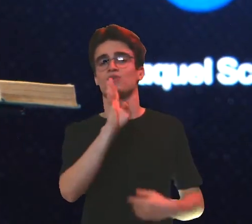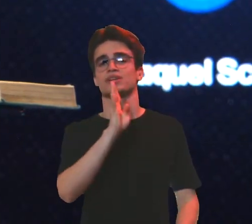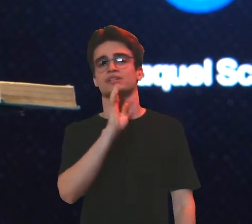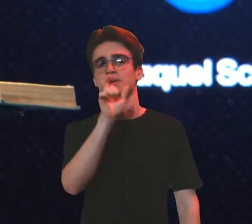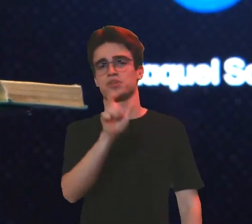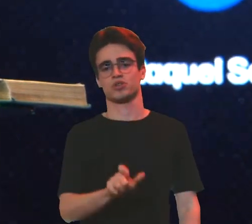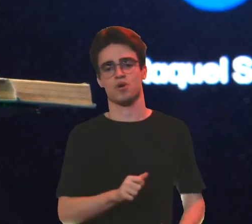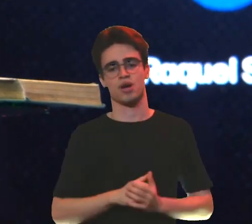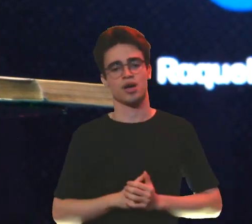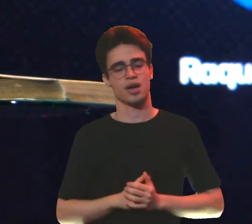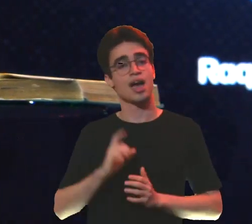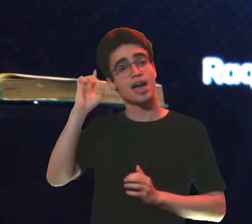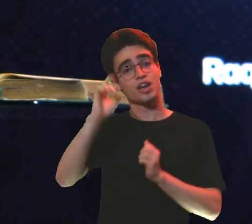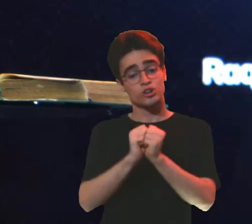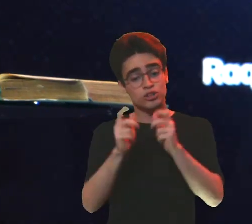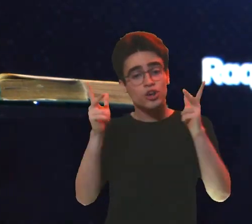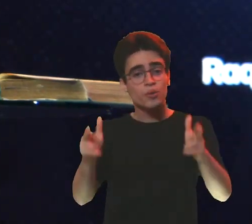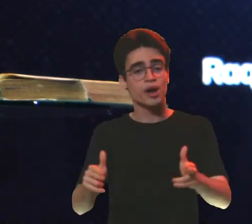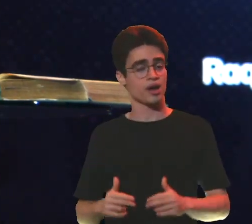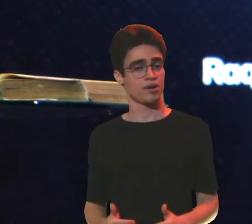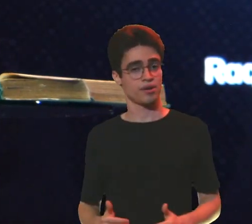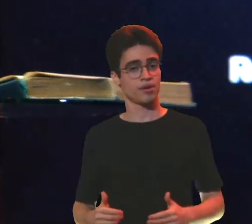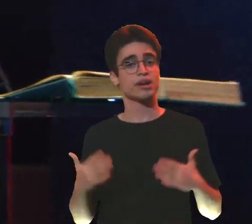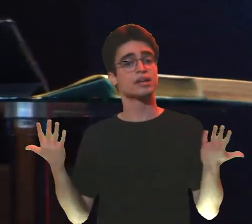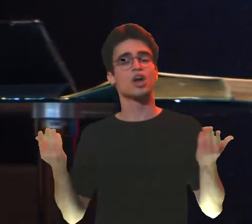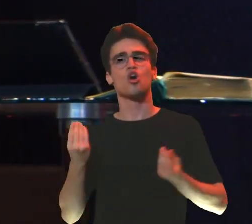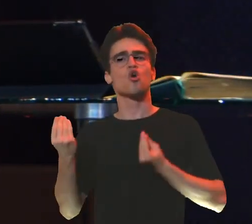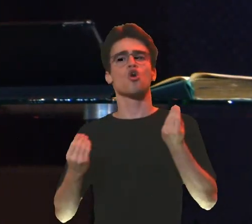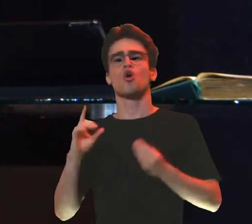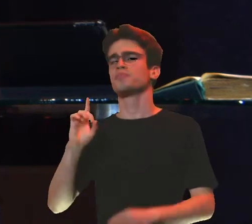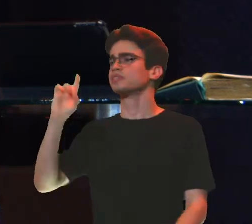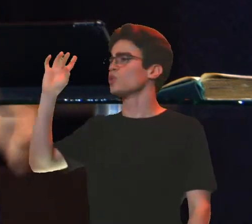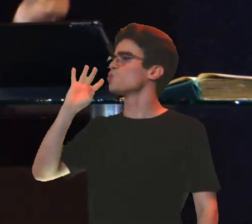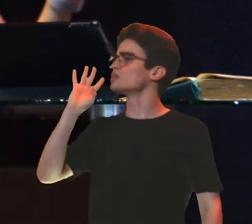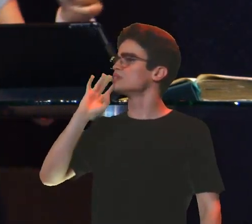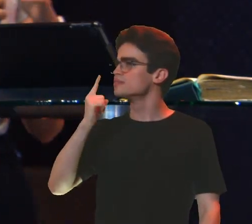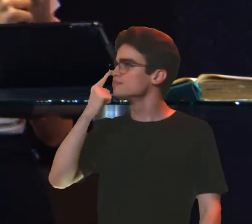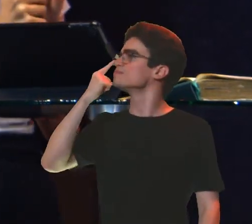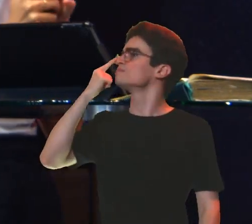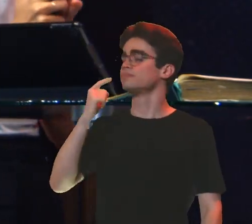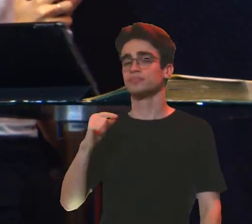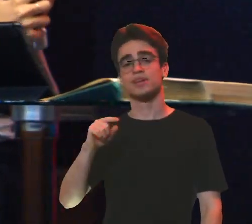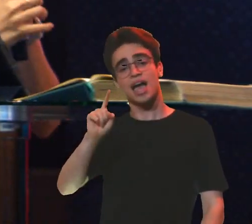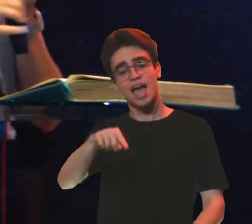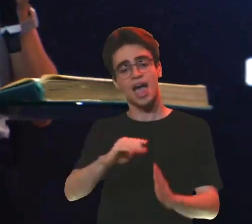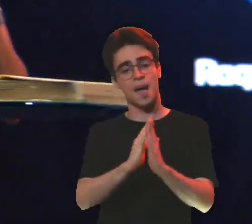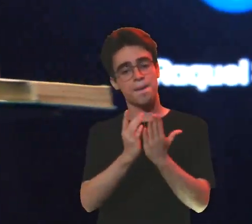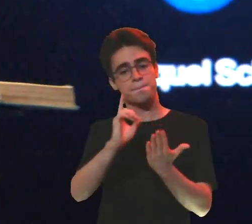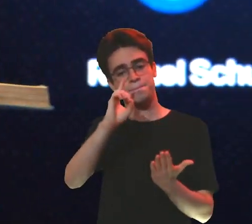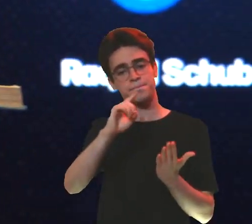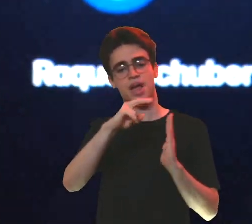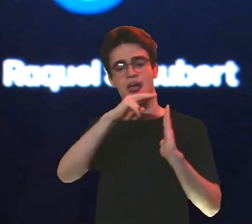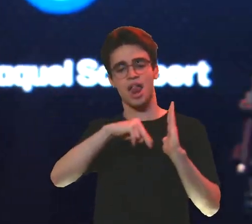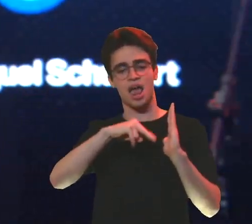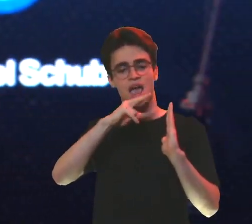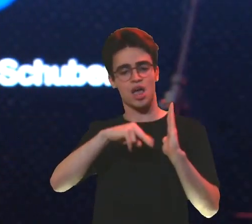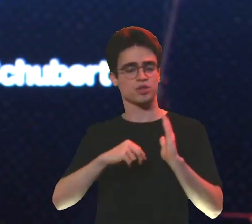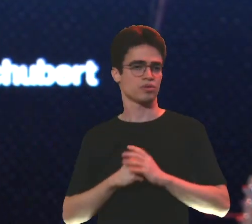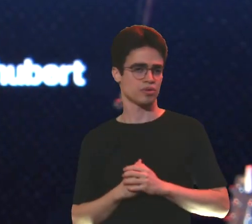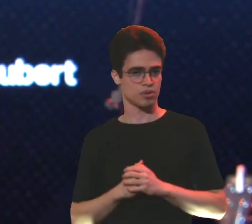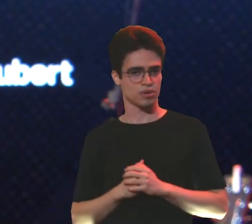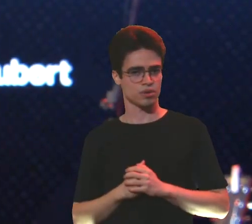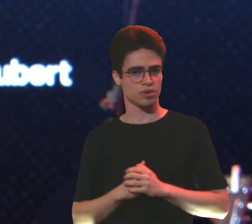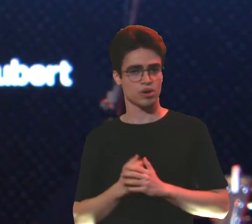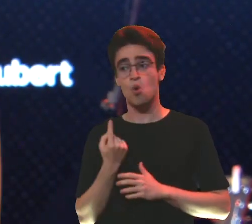alguém. E com Deus é igual. Como que a gente pode conhecer a Deus em intimidade? Lendo a Bíblia. Qual foi a